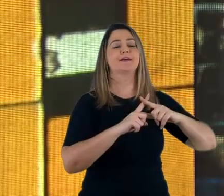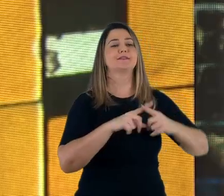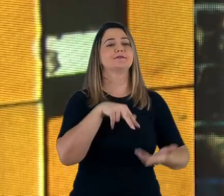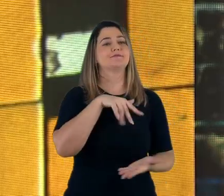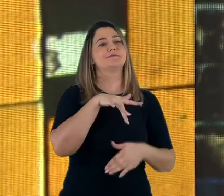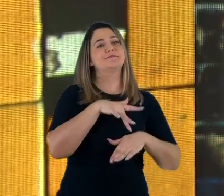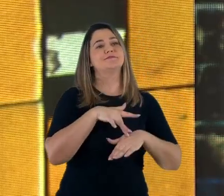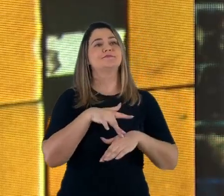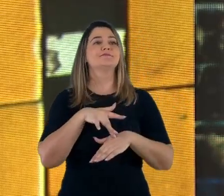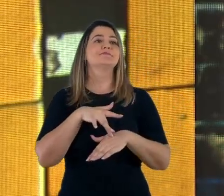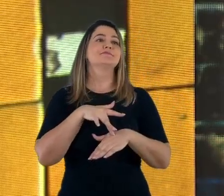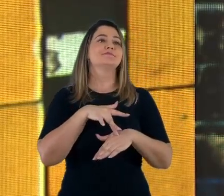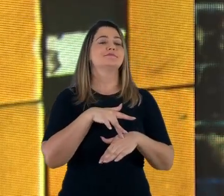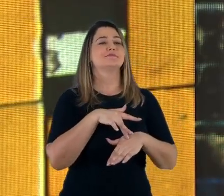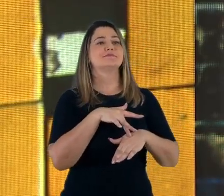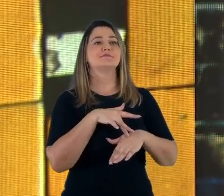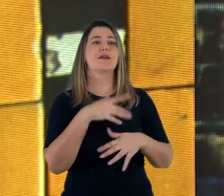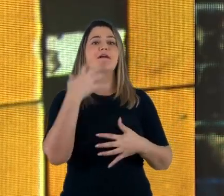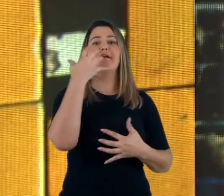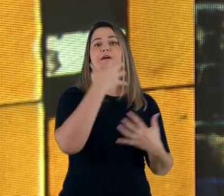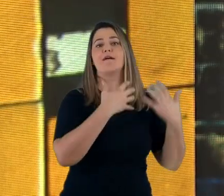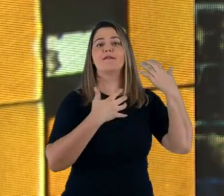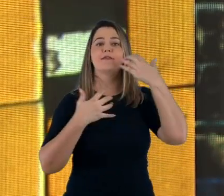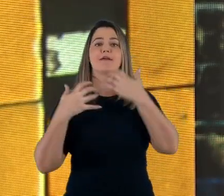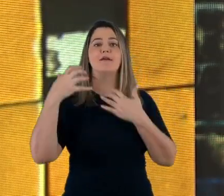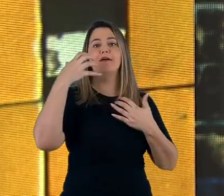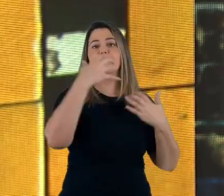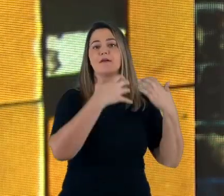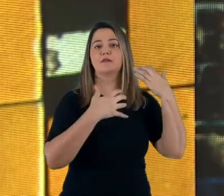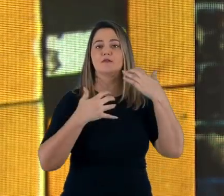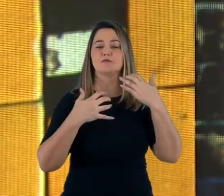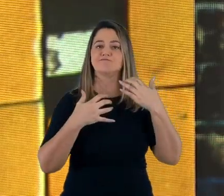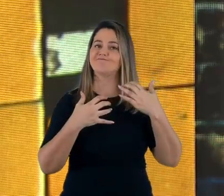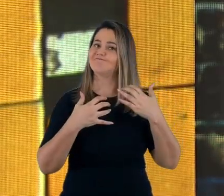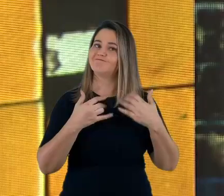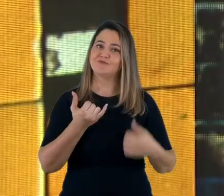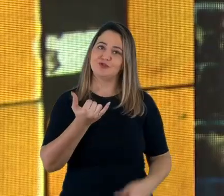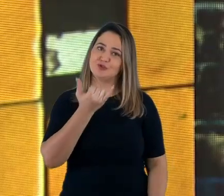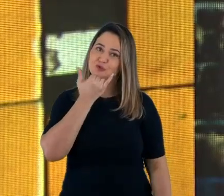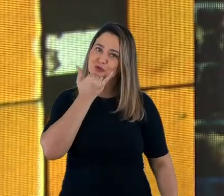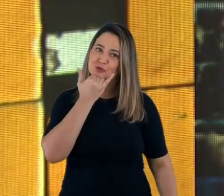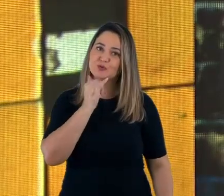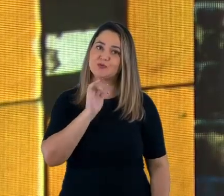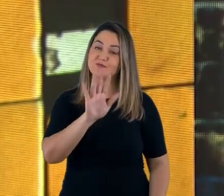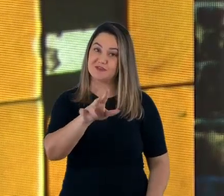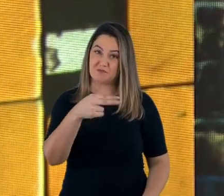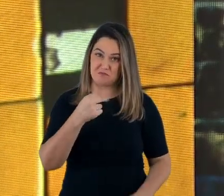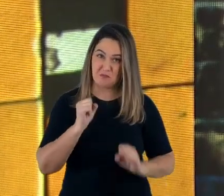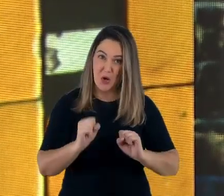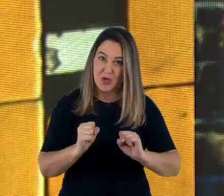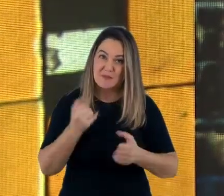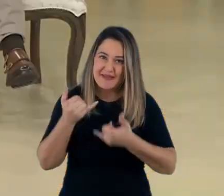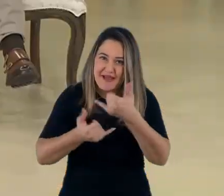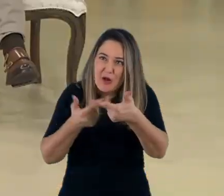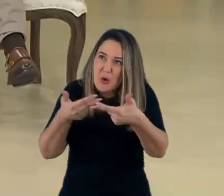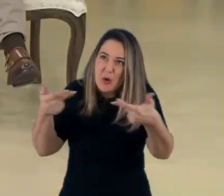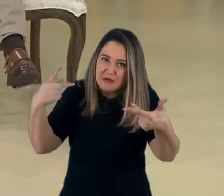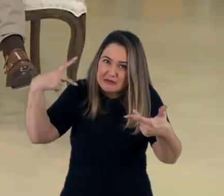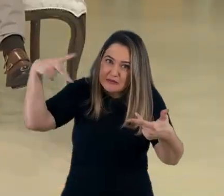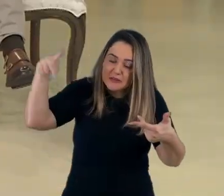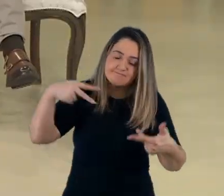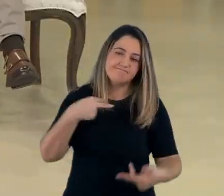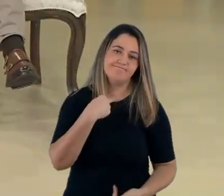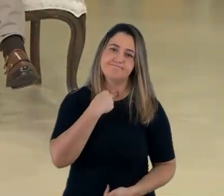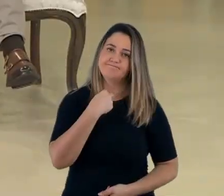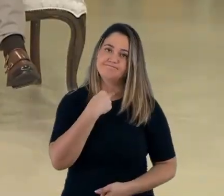acontecendo. Ledo engano achar que você pode brincar com coisas sagradas. Sabe, meus queridos, eu